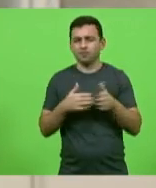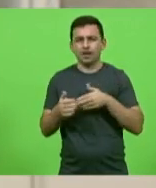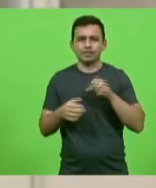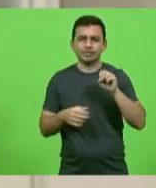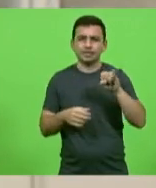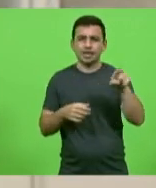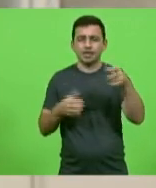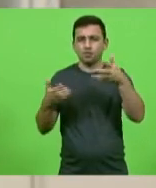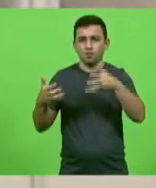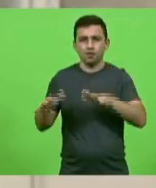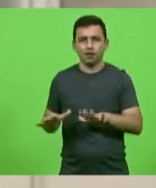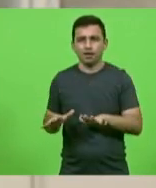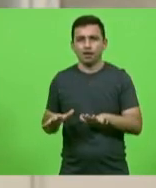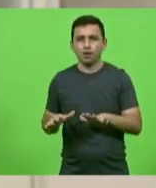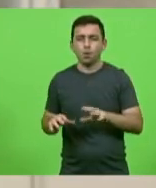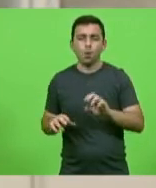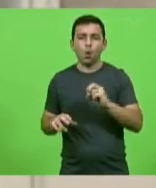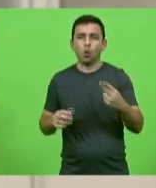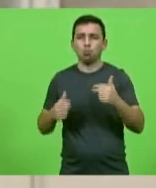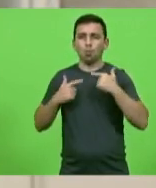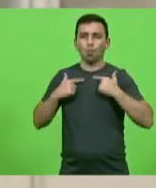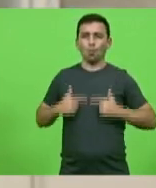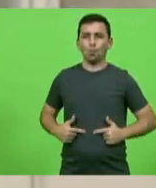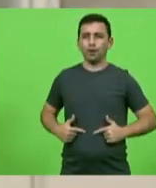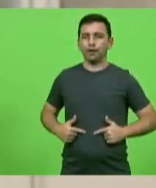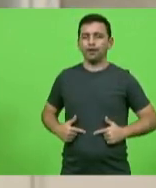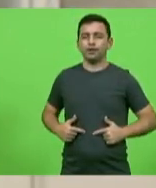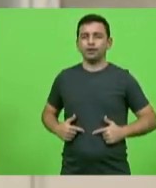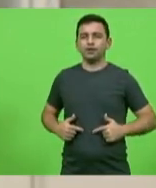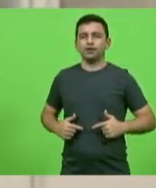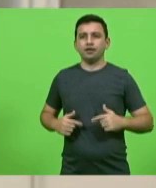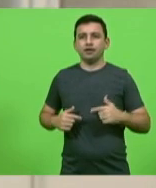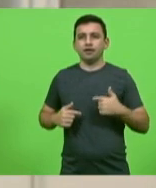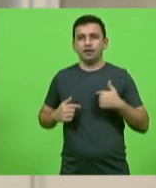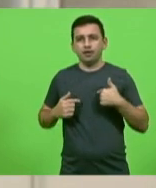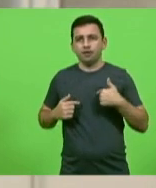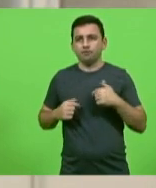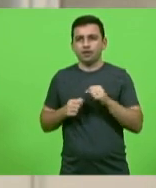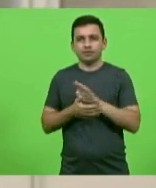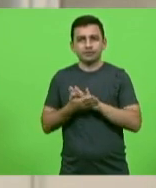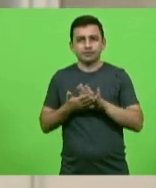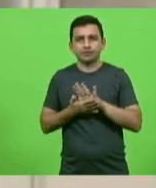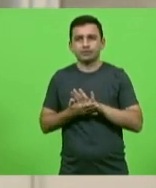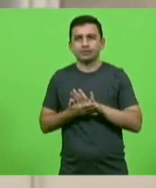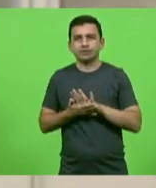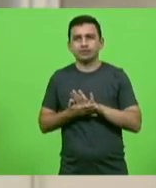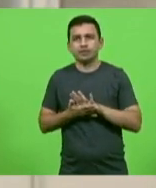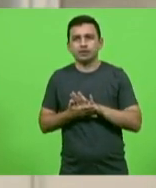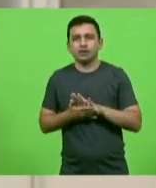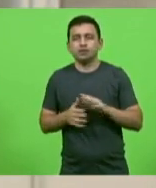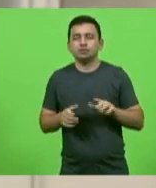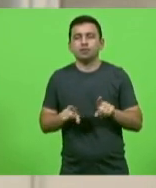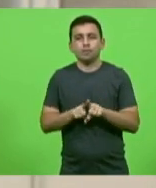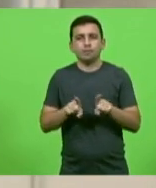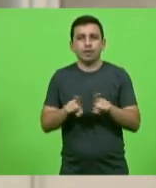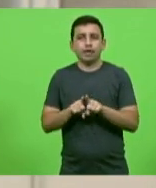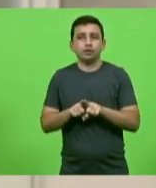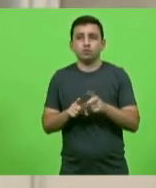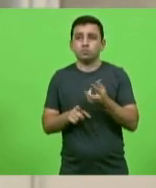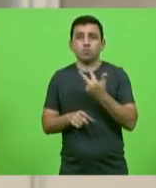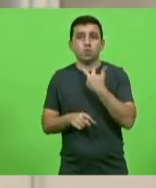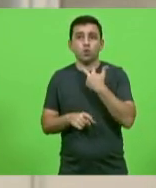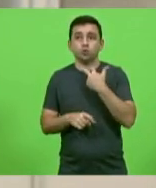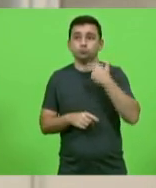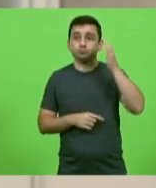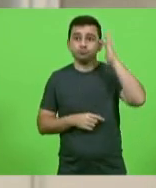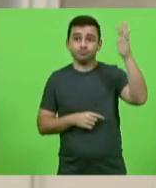renúncia tampouco isenção de responsabilidade da autoridade delegante nem se poderia cogitar